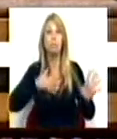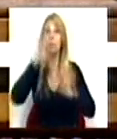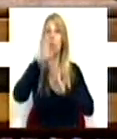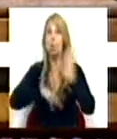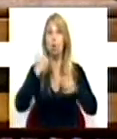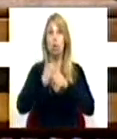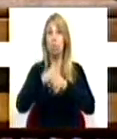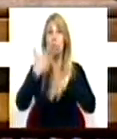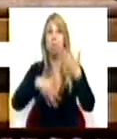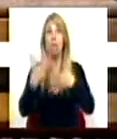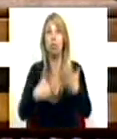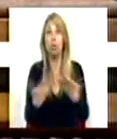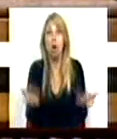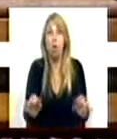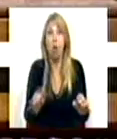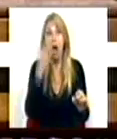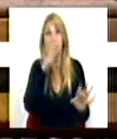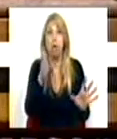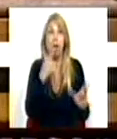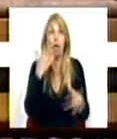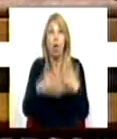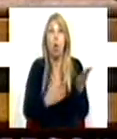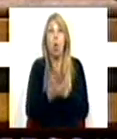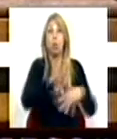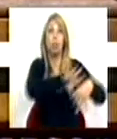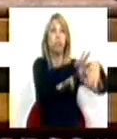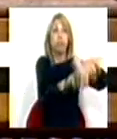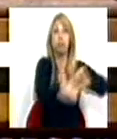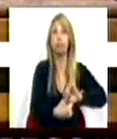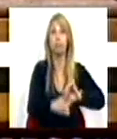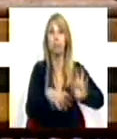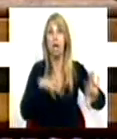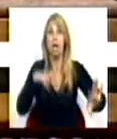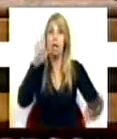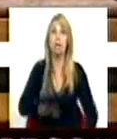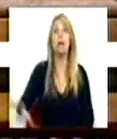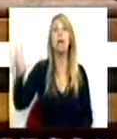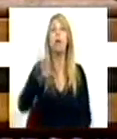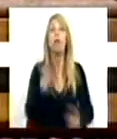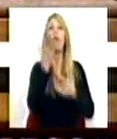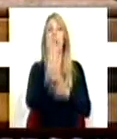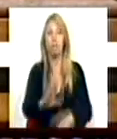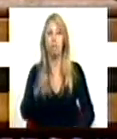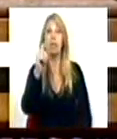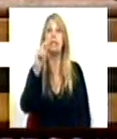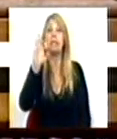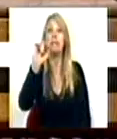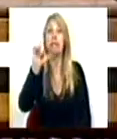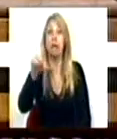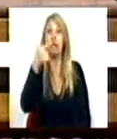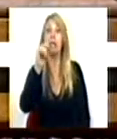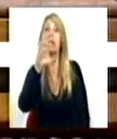da forma como o fazem. Só a título de exemplo, a Celtejo tem um plano de investimentos de ordem